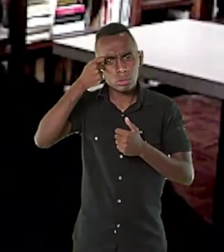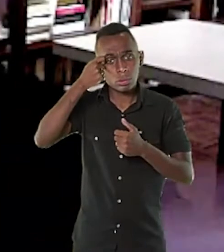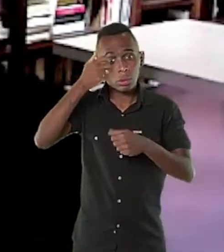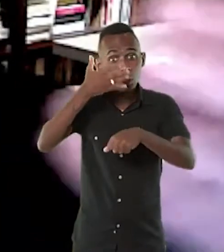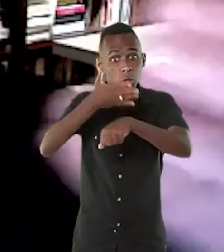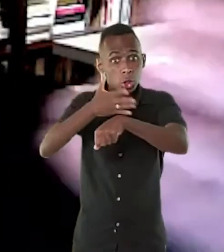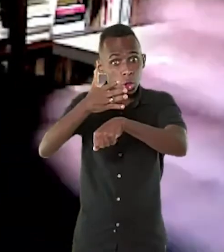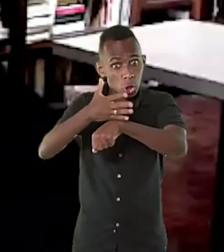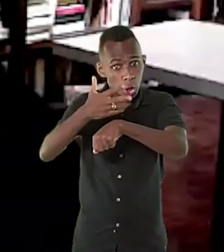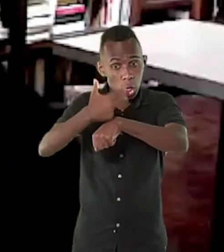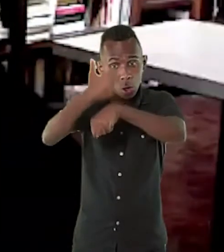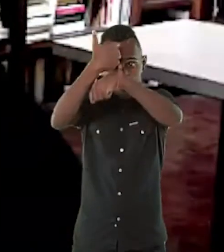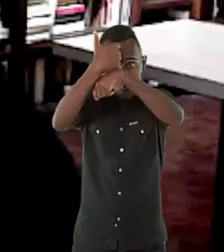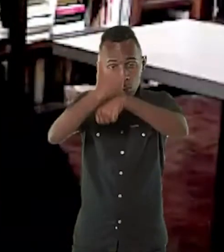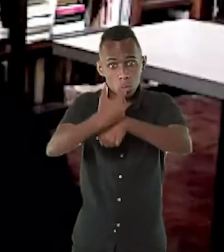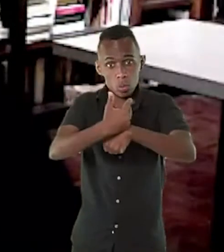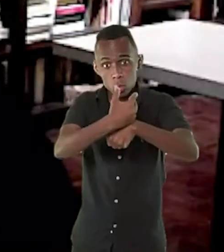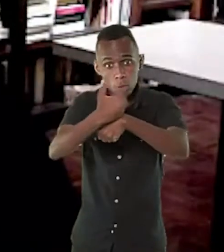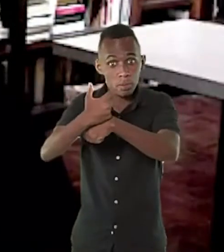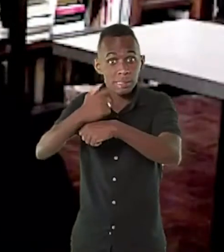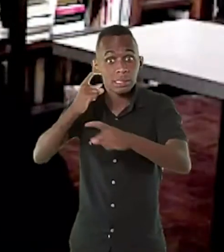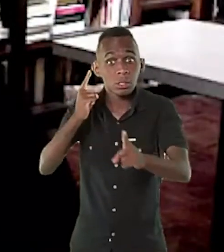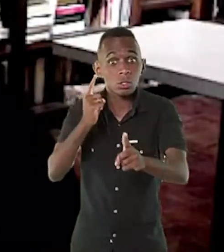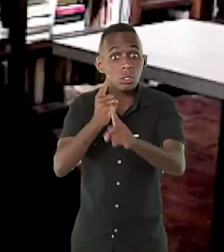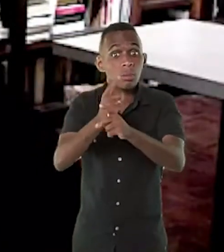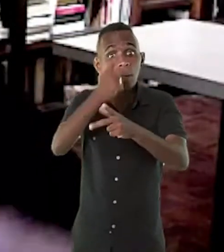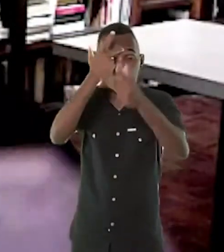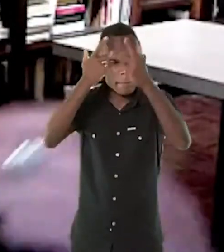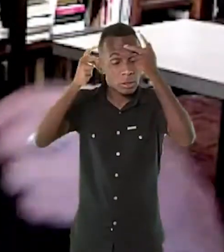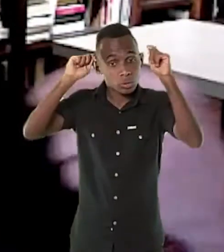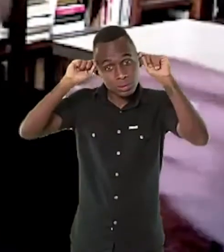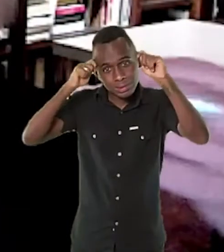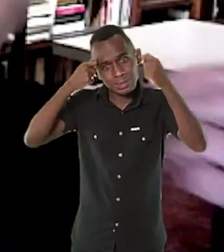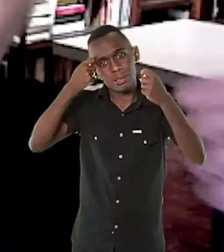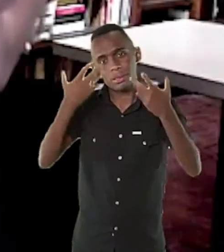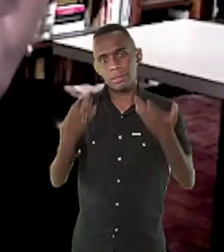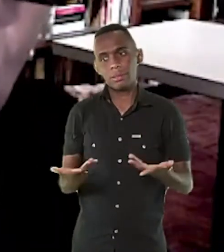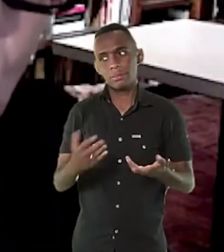treinar os algoritmos para reconhecer esses processos.